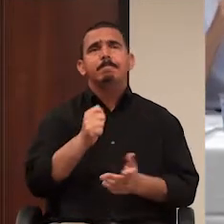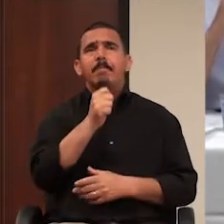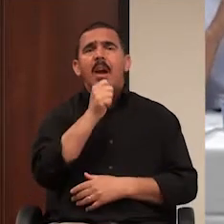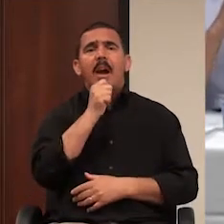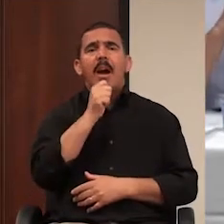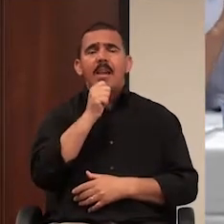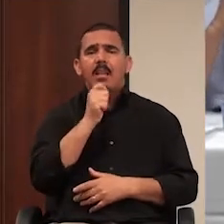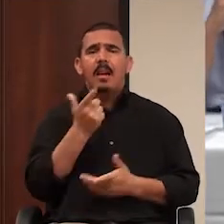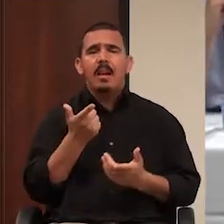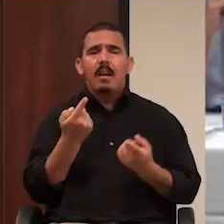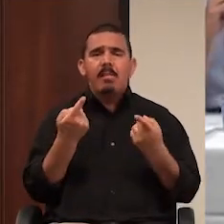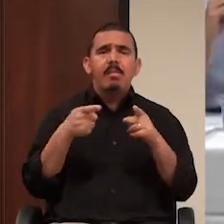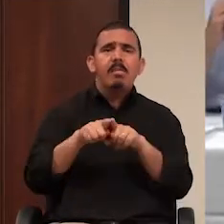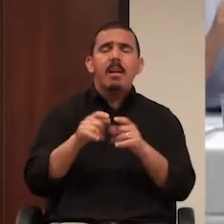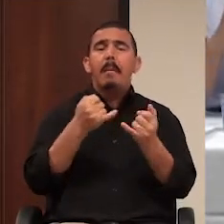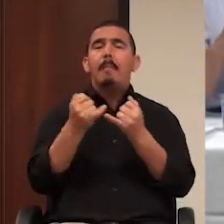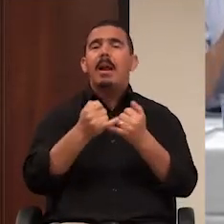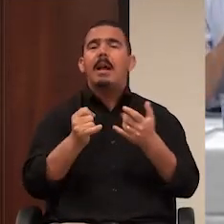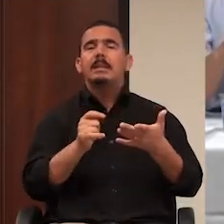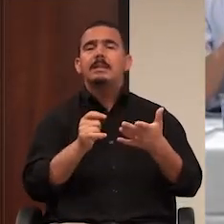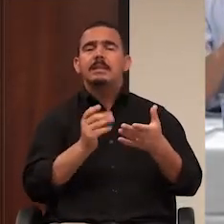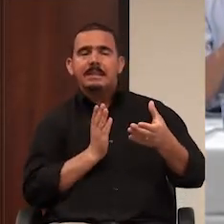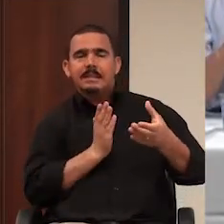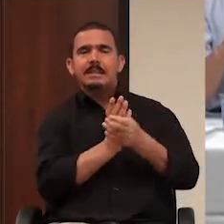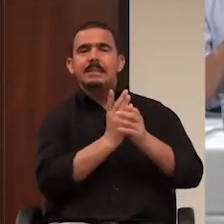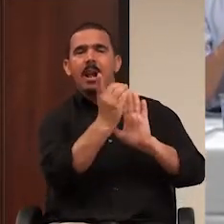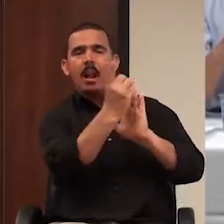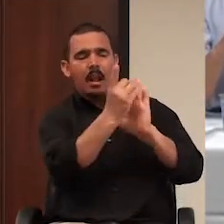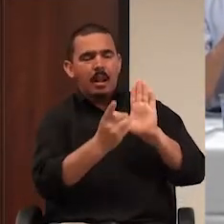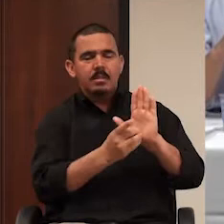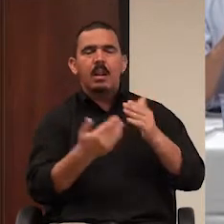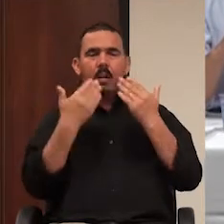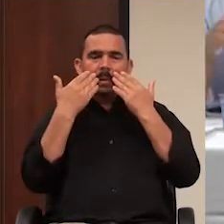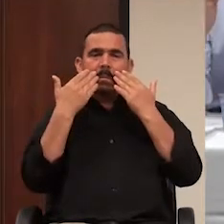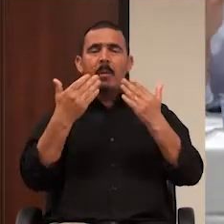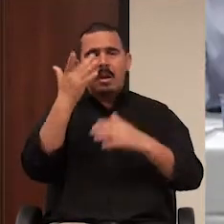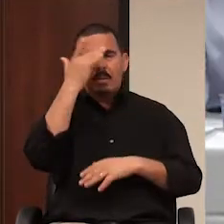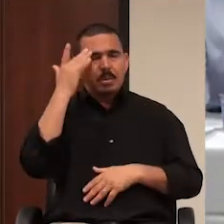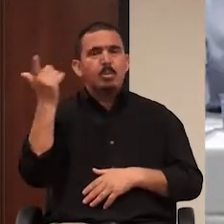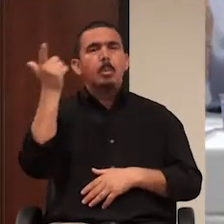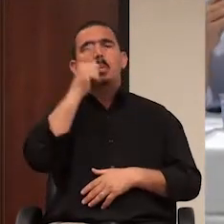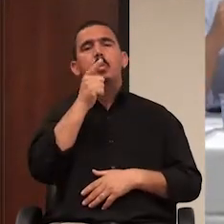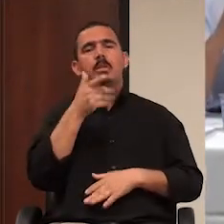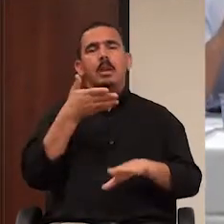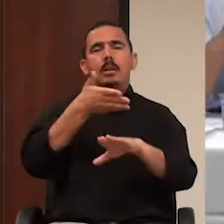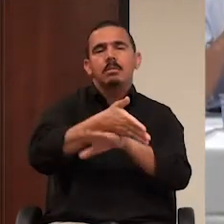compartilha da visão de que a interdição é uma facilitadora para conseguir acessar alguns direitos, que é um